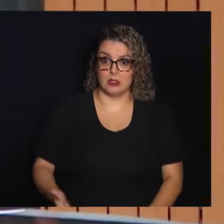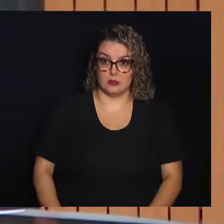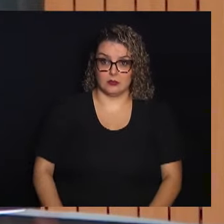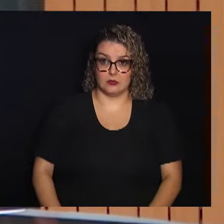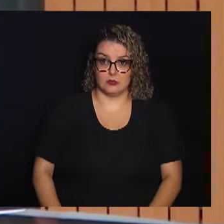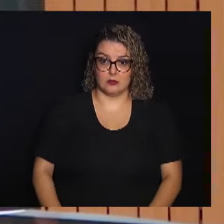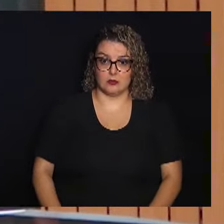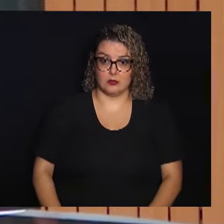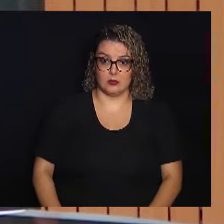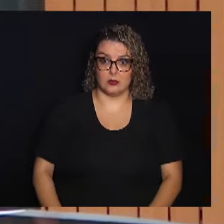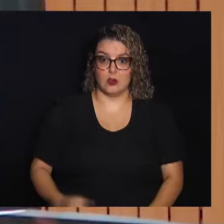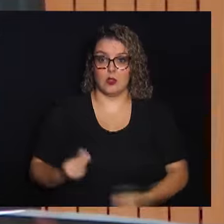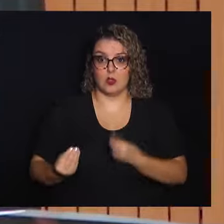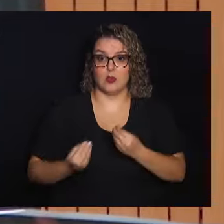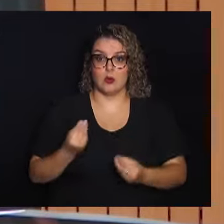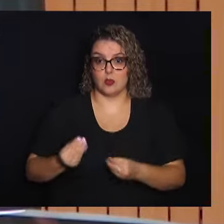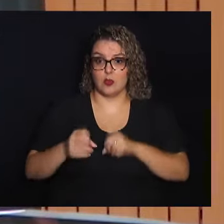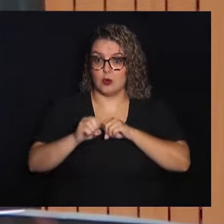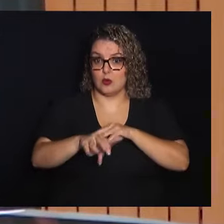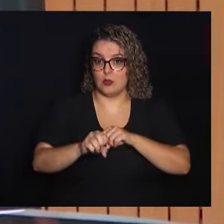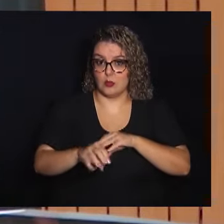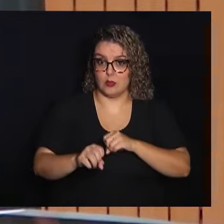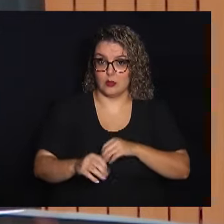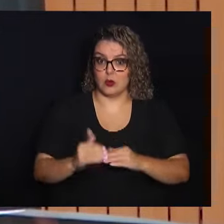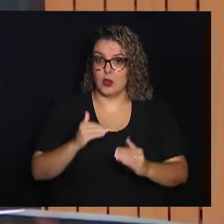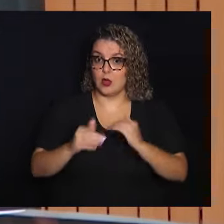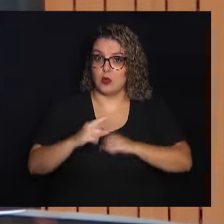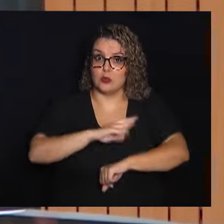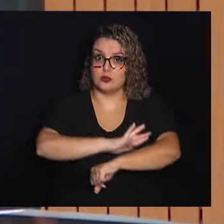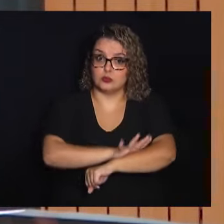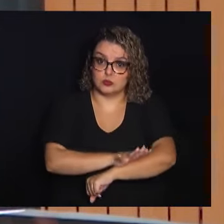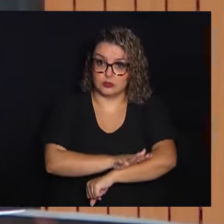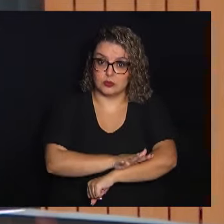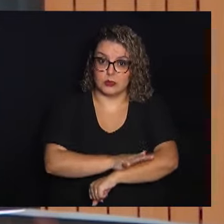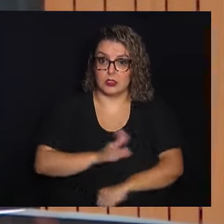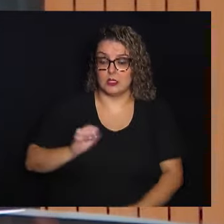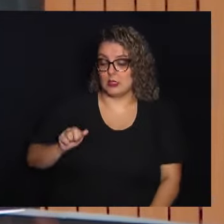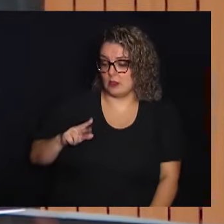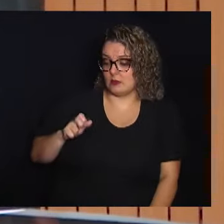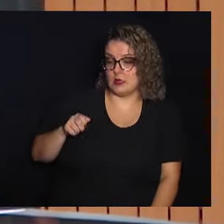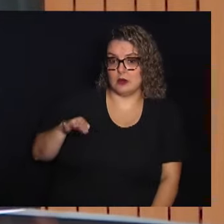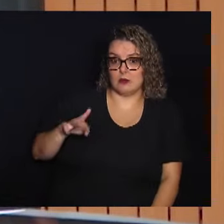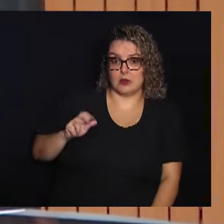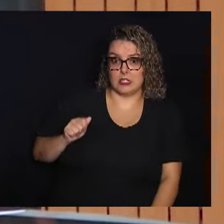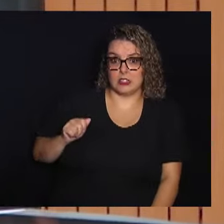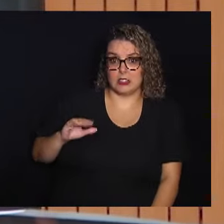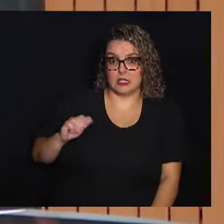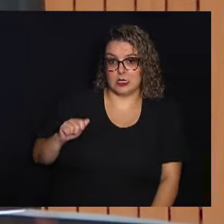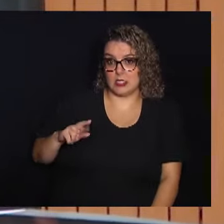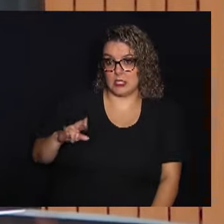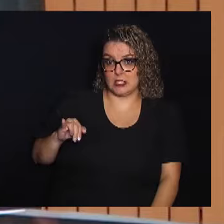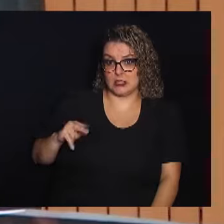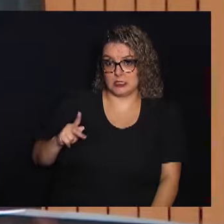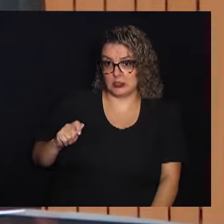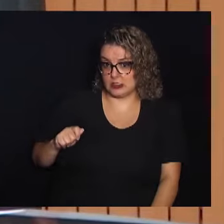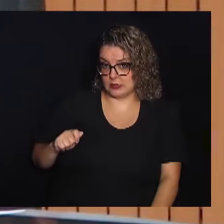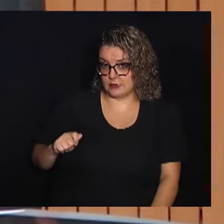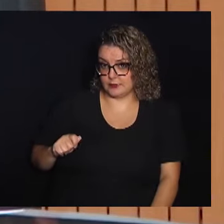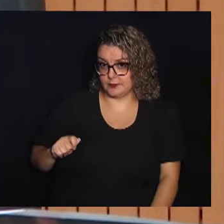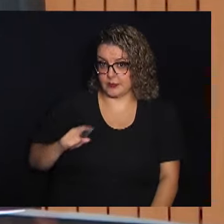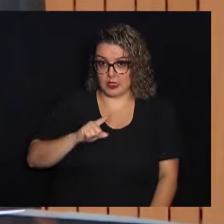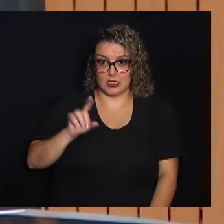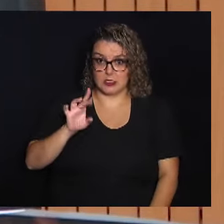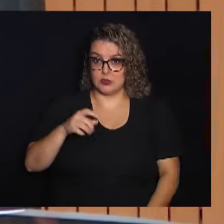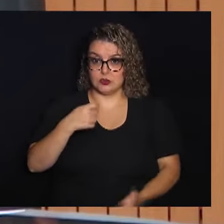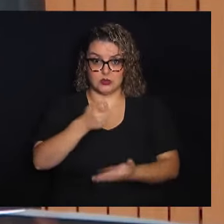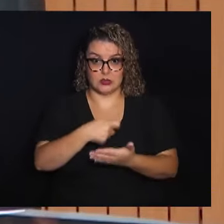também tem como ser um educador antirracista da Bárbara Carini ela não